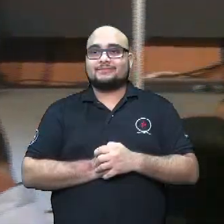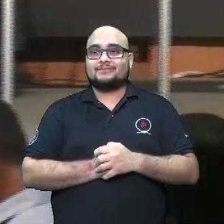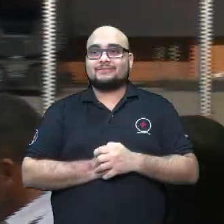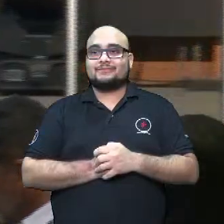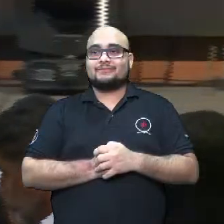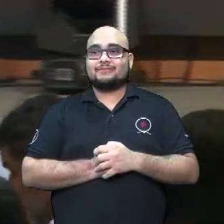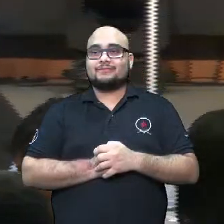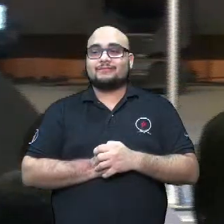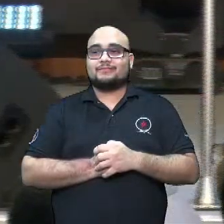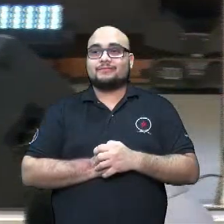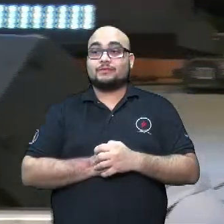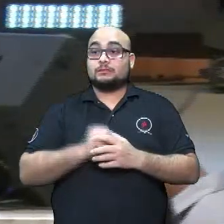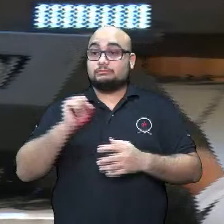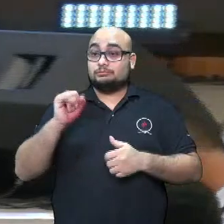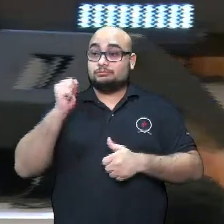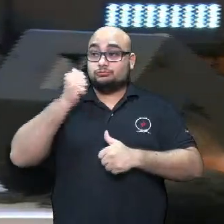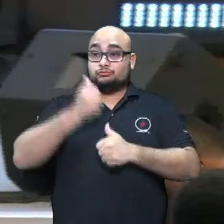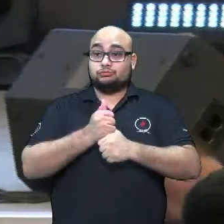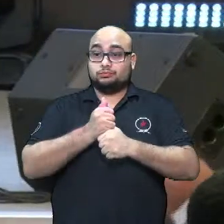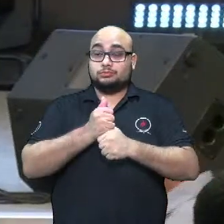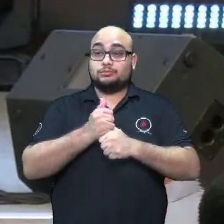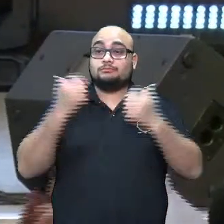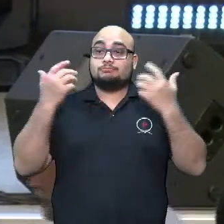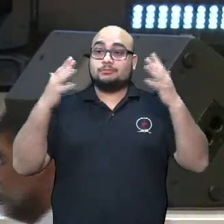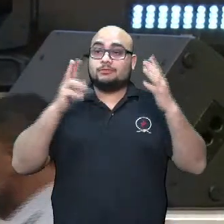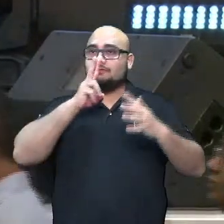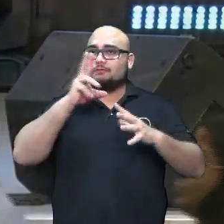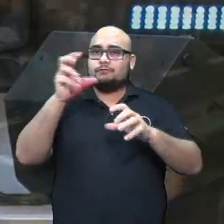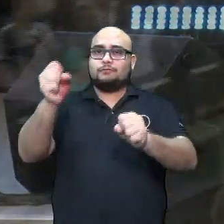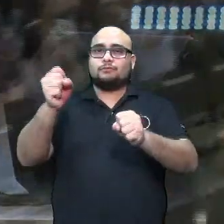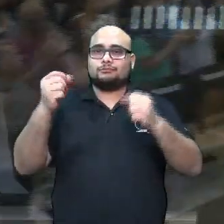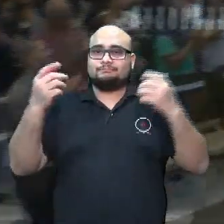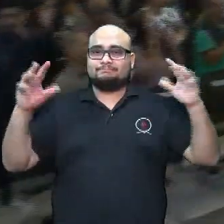Se eu fosse você, eu aplaudia mais forte.